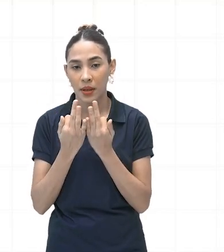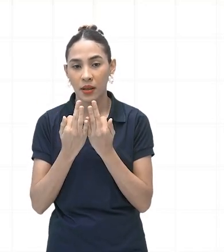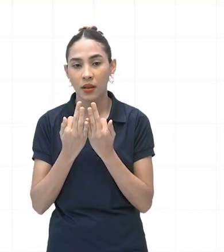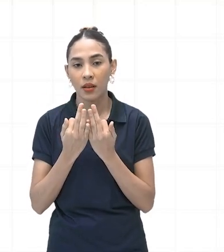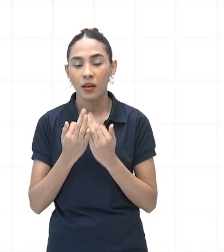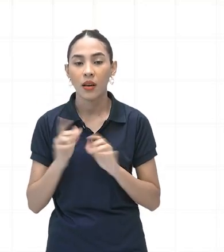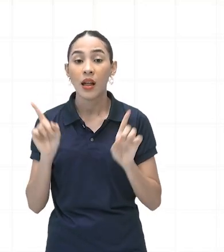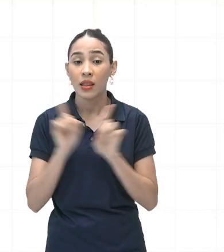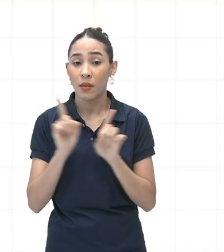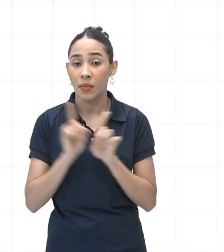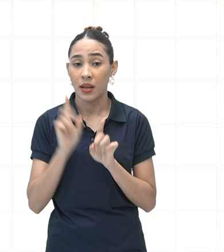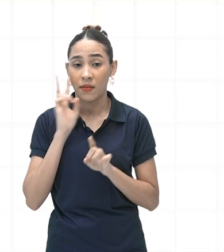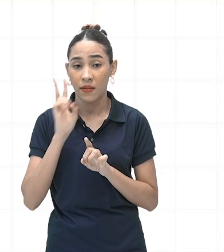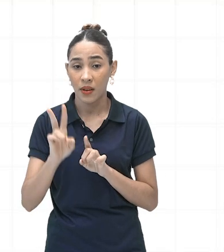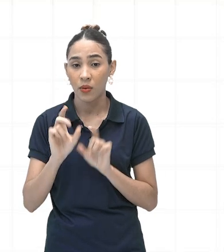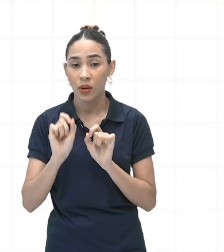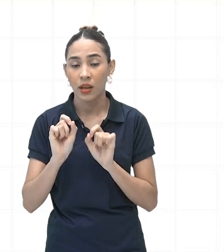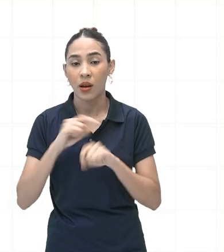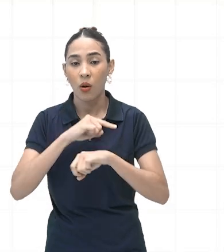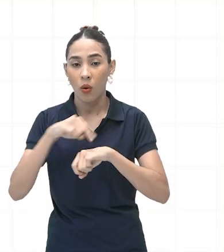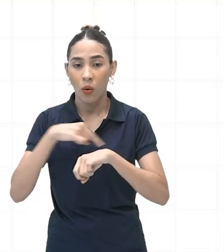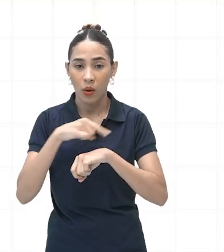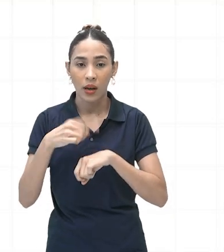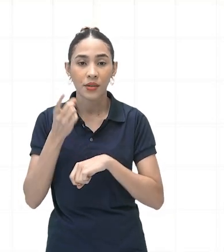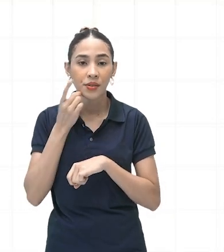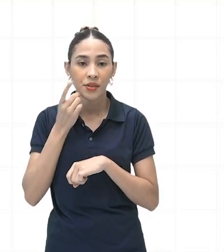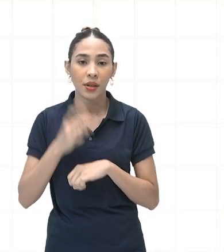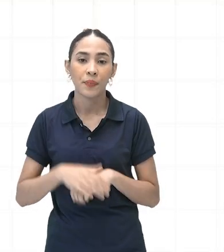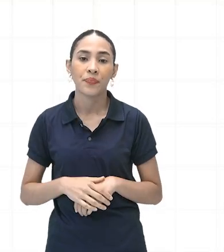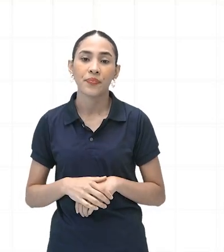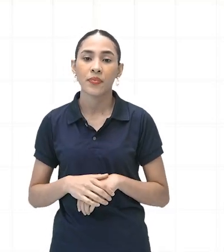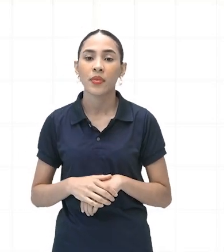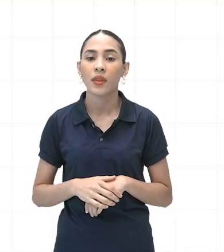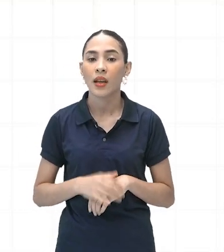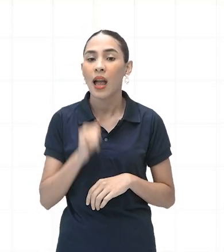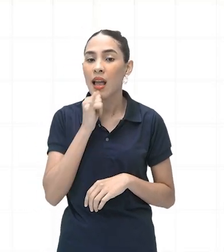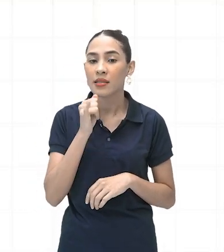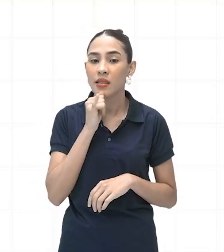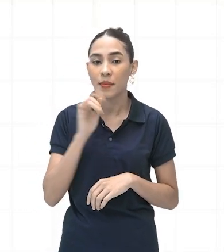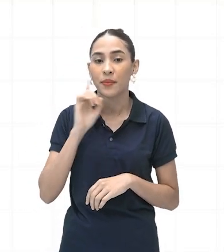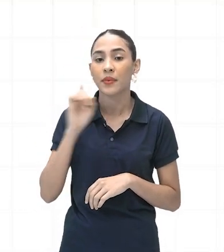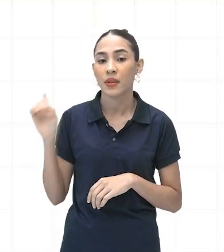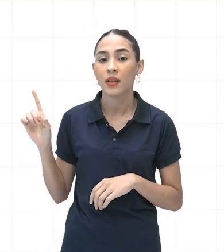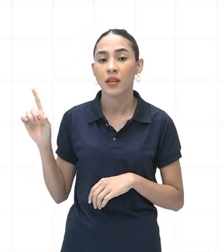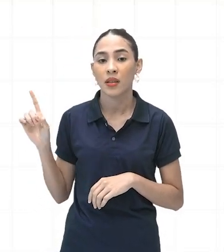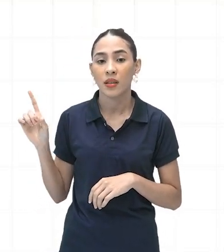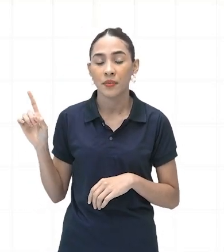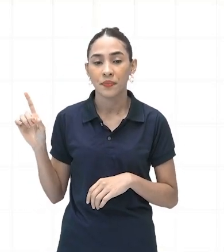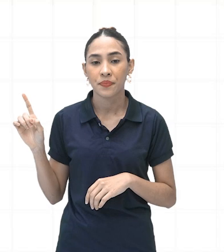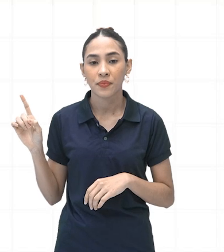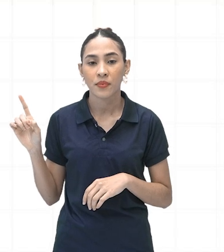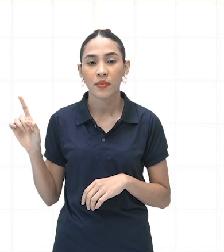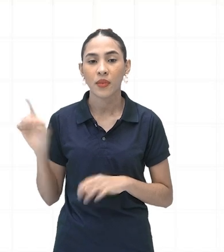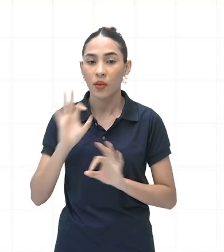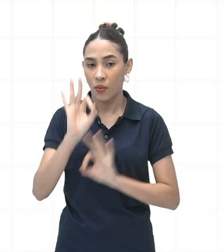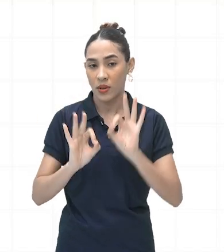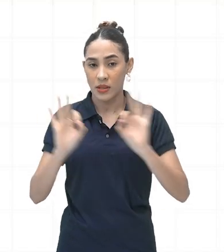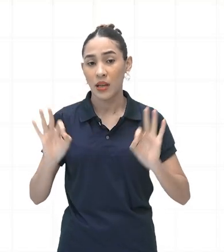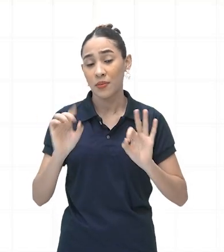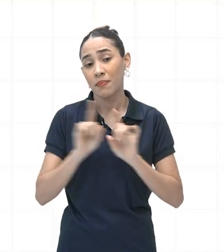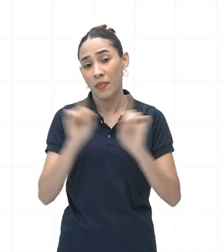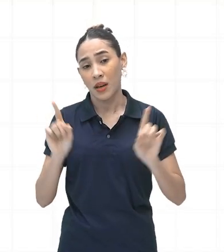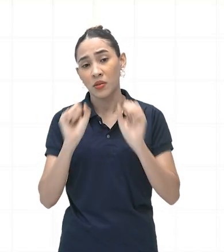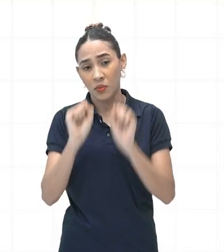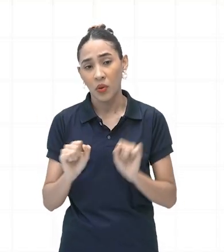ver hora por dia. Vou botar assim, só para ficar bem organizado, mas eu